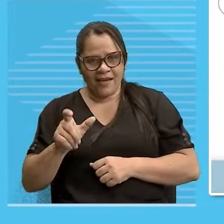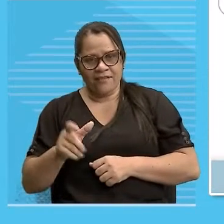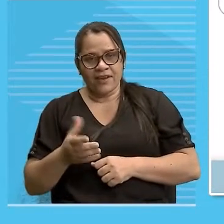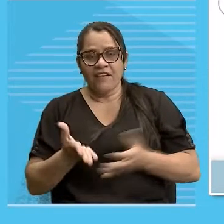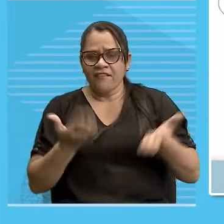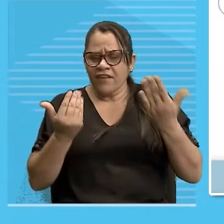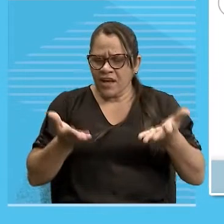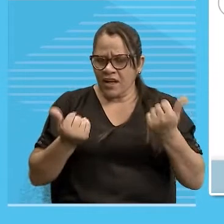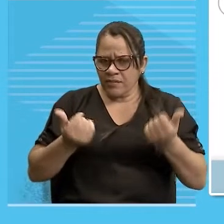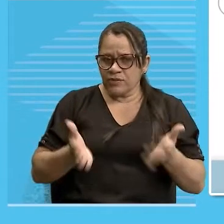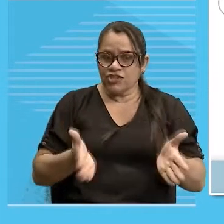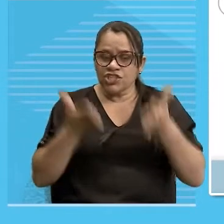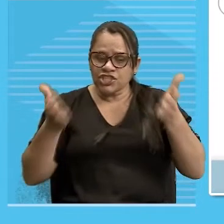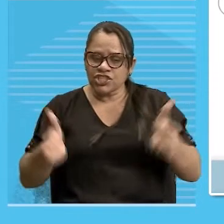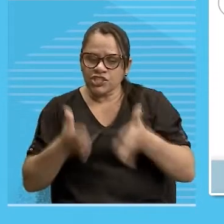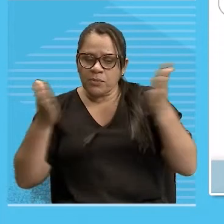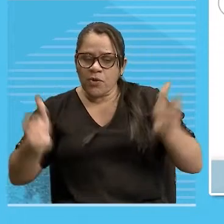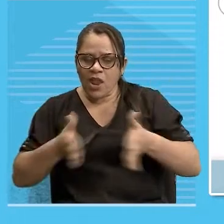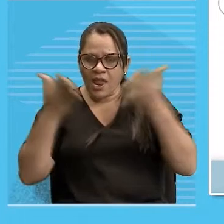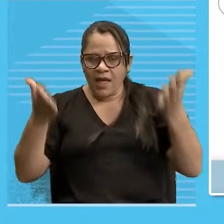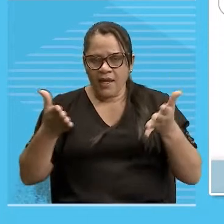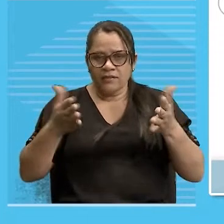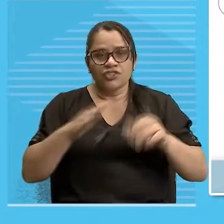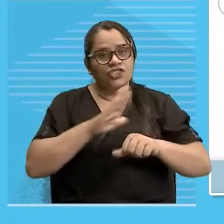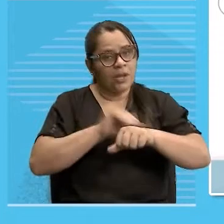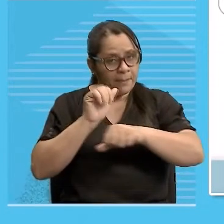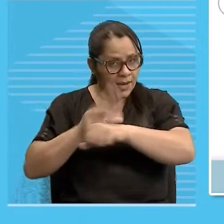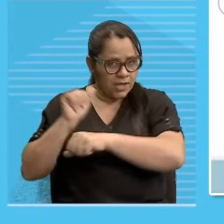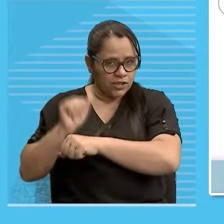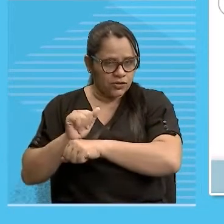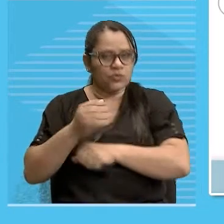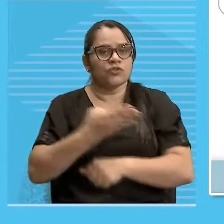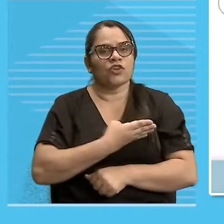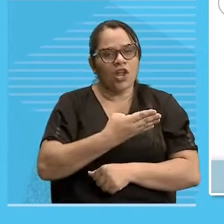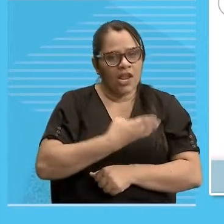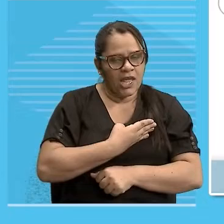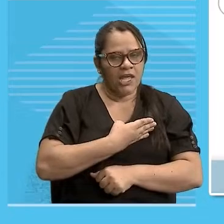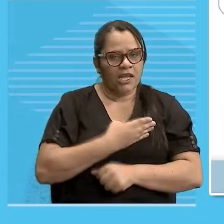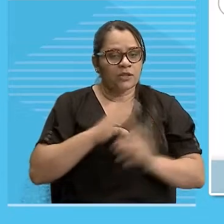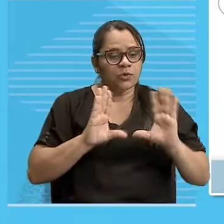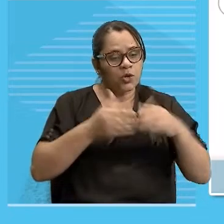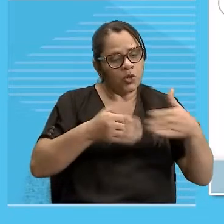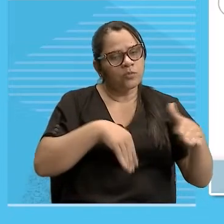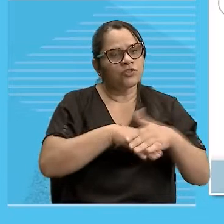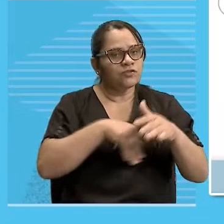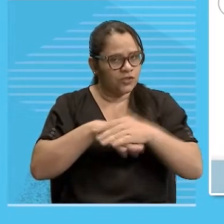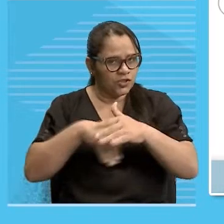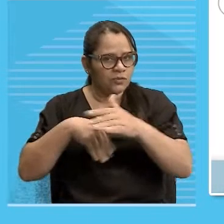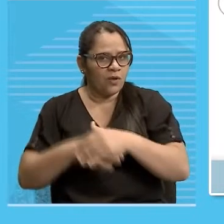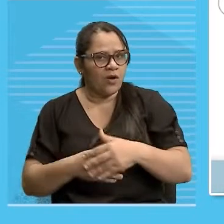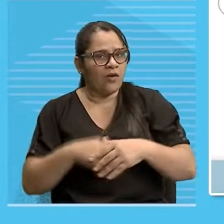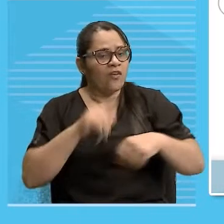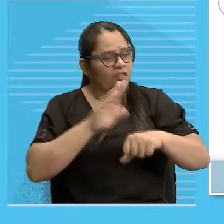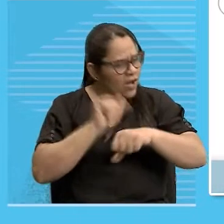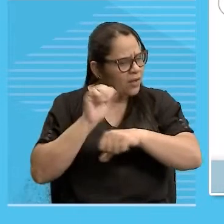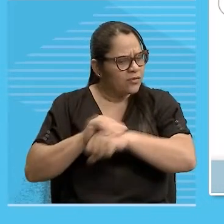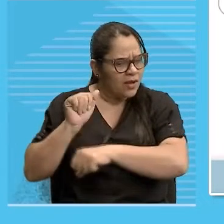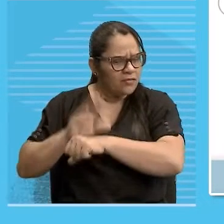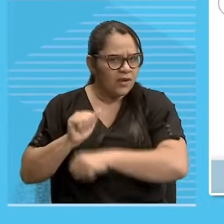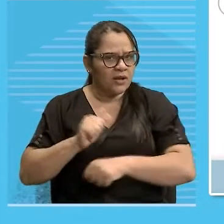embora. Num jogo de futebol, os colegas, né, do mesmo time. Bora, vamos lá, vamos lá, vamos lá. Pega, pega,